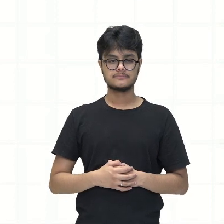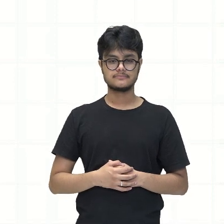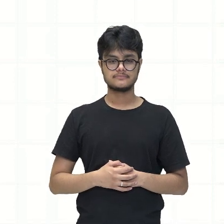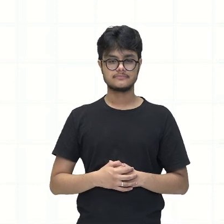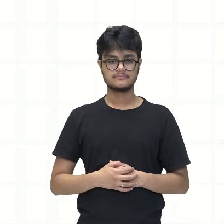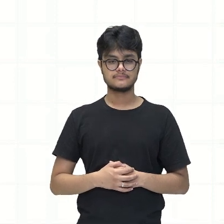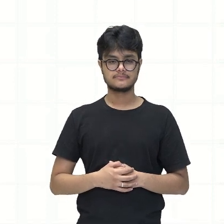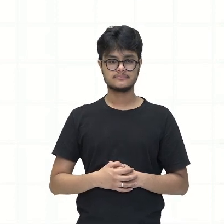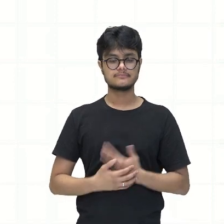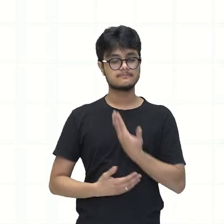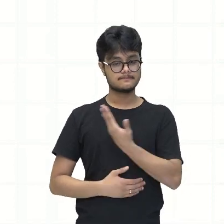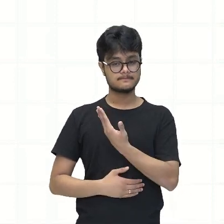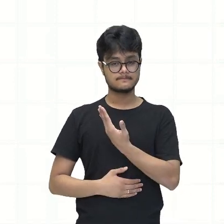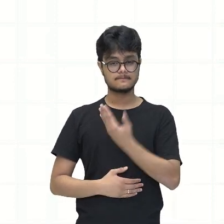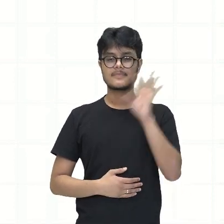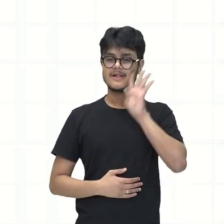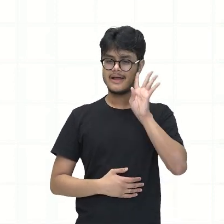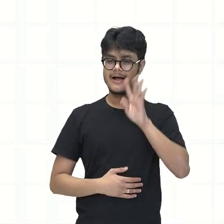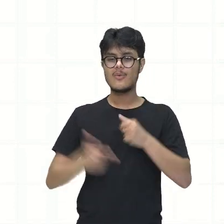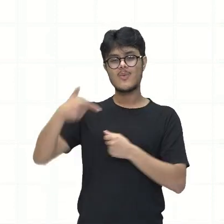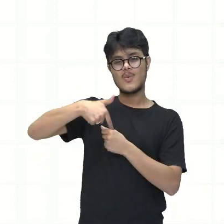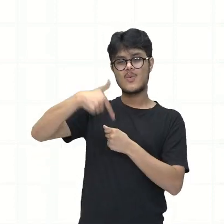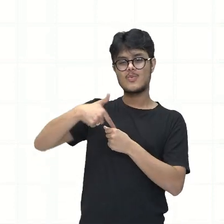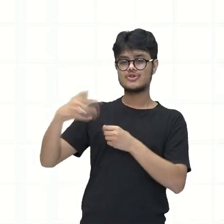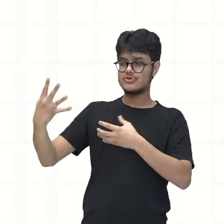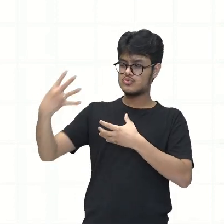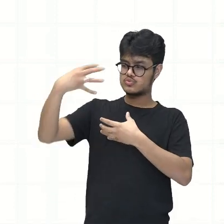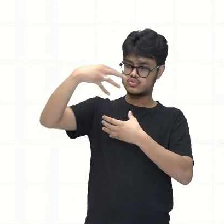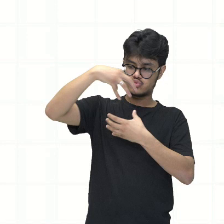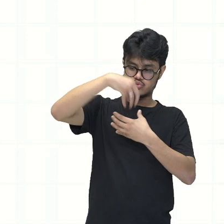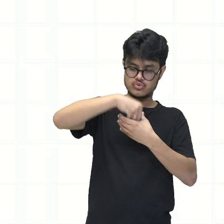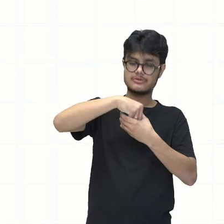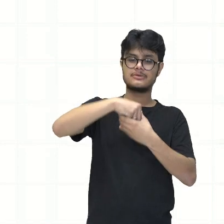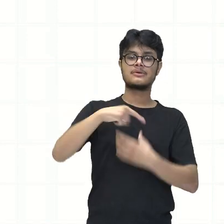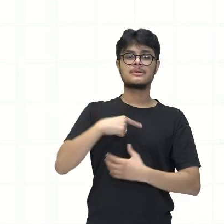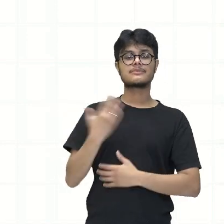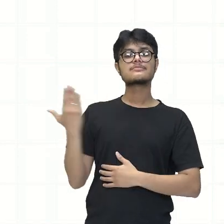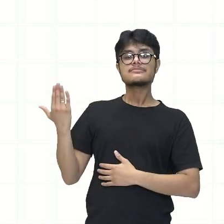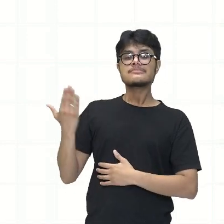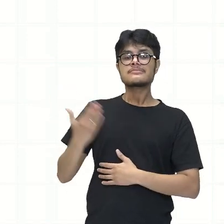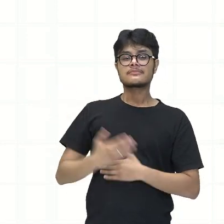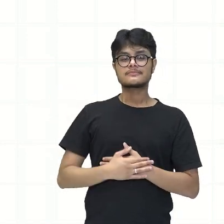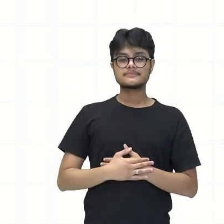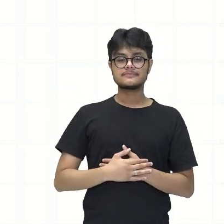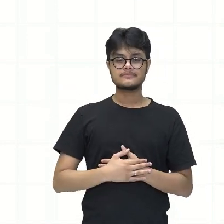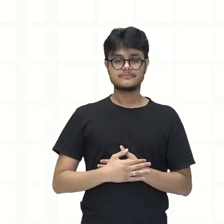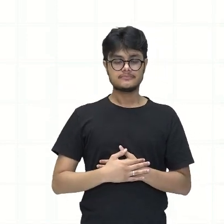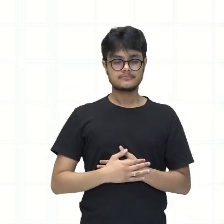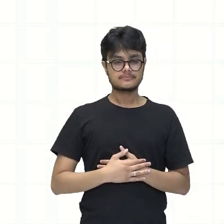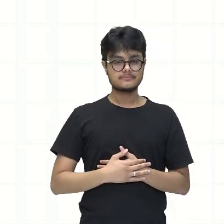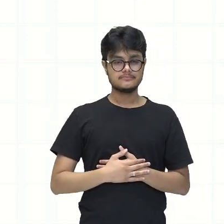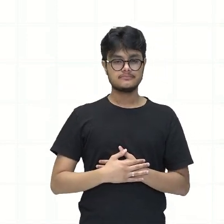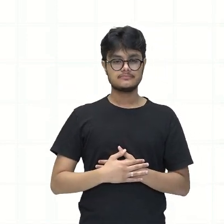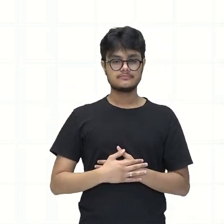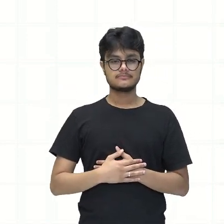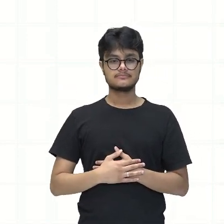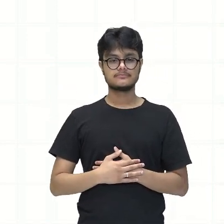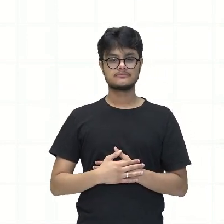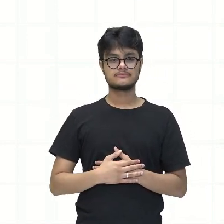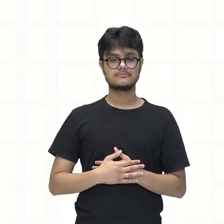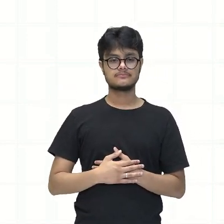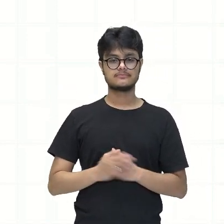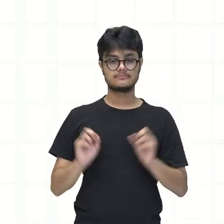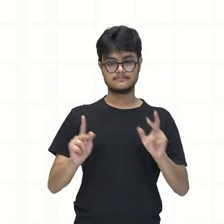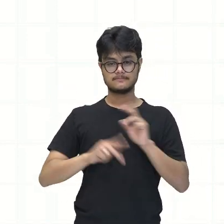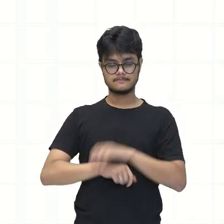entrar nessa máquina aqui de combustão, né? Onde vai haver a queima do combustível,